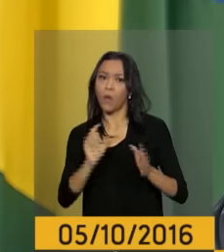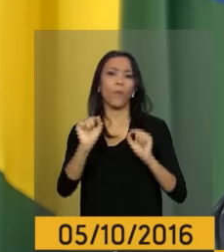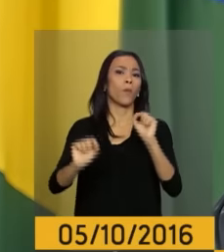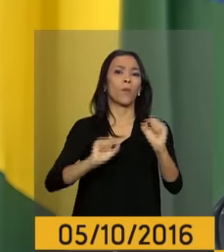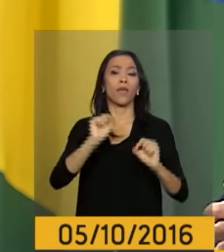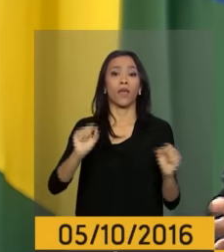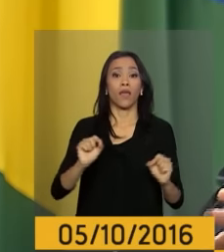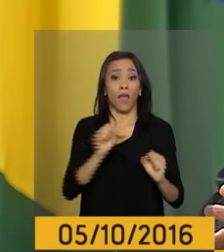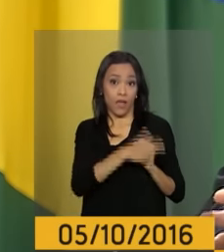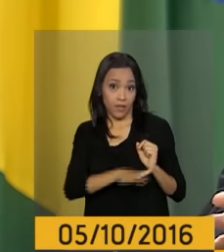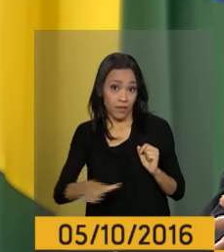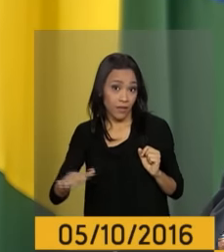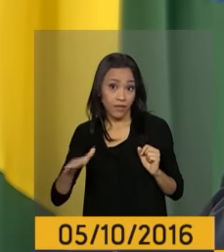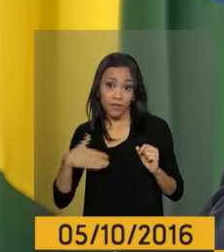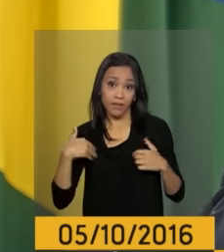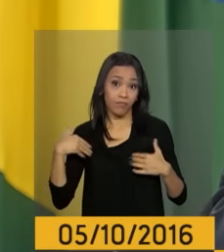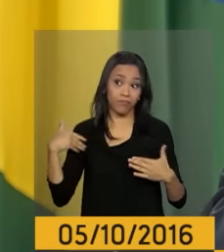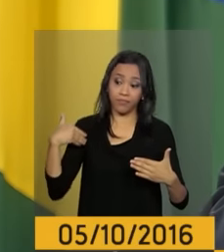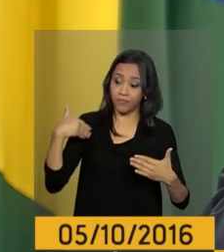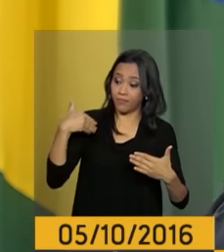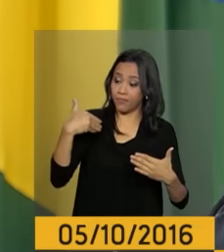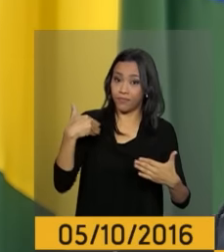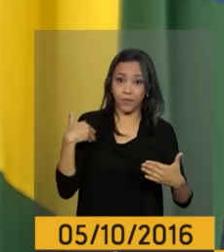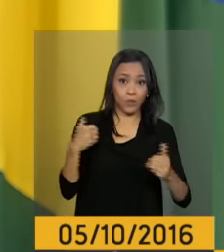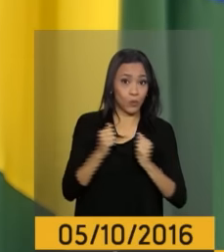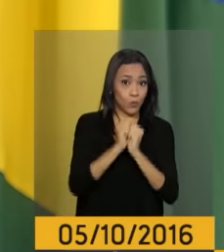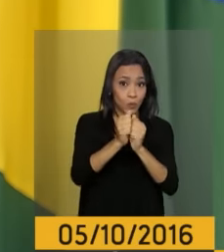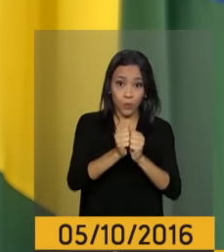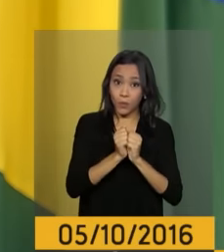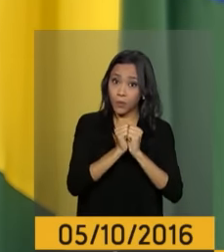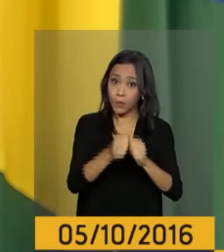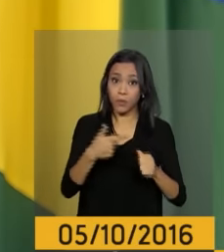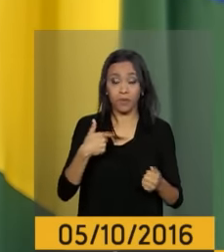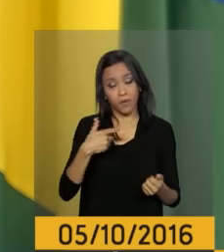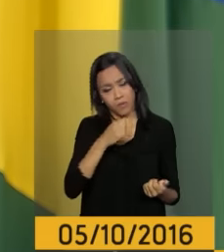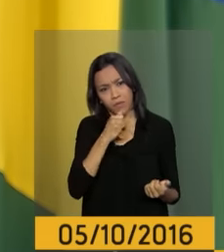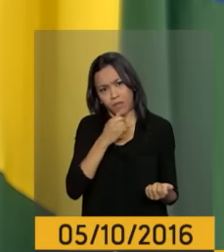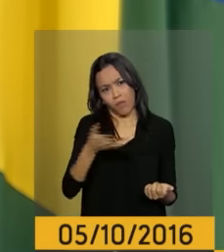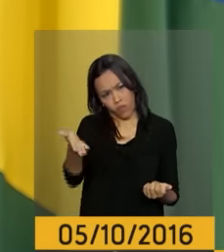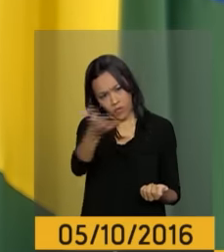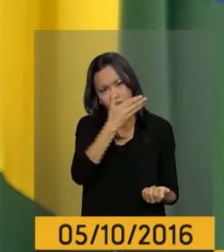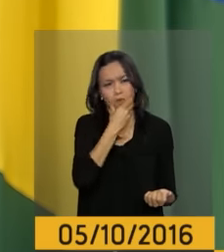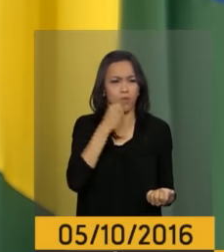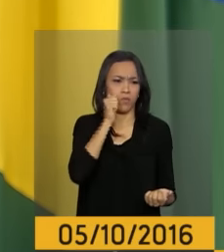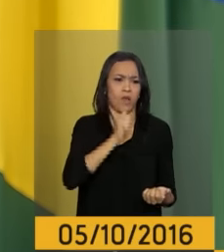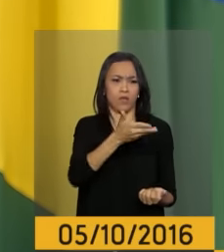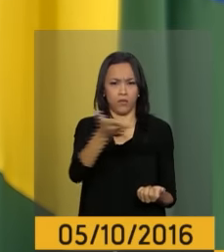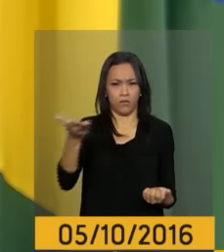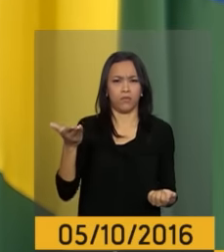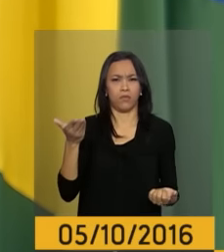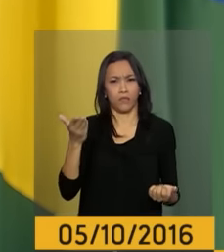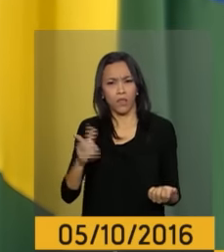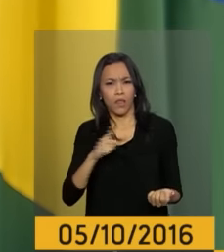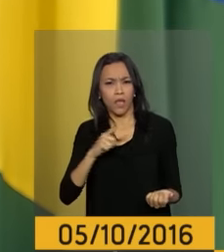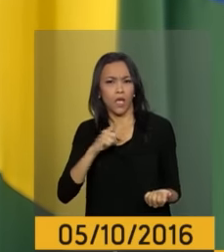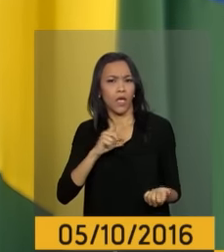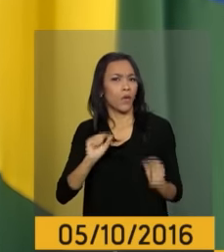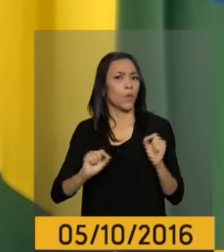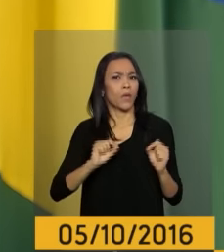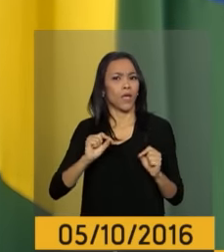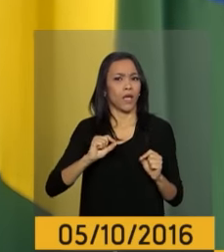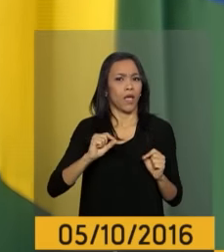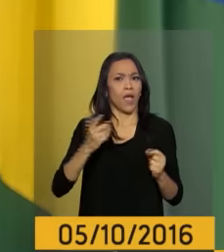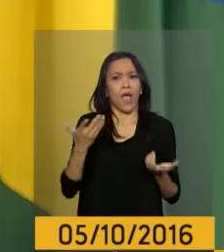infância nos acompanha ao longo da vida. Quantas e quantas vezes, convenhamos, os senhores e as senhoras têm um gesto na vida